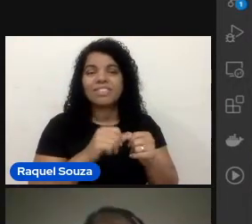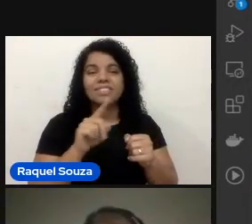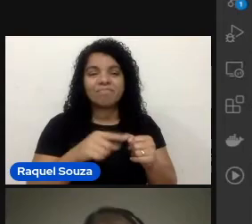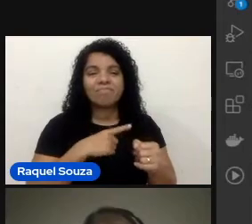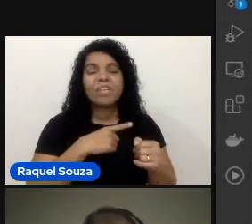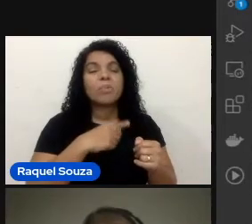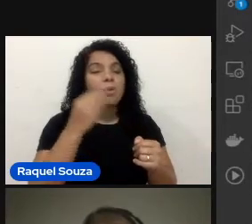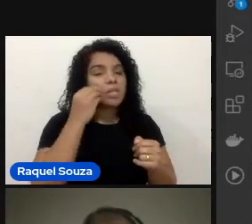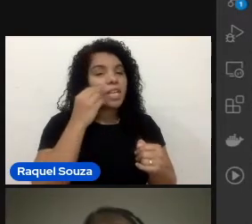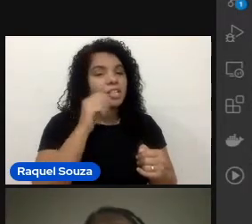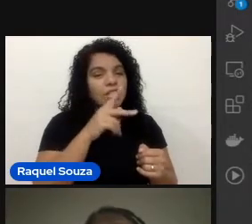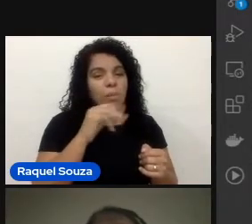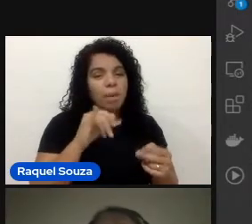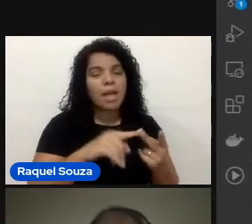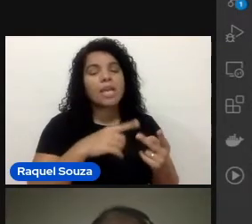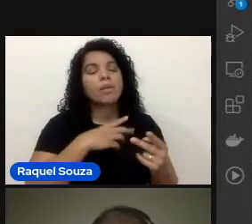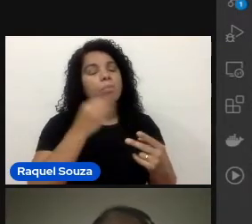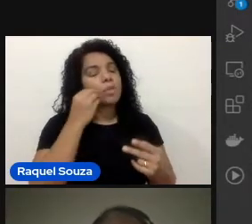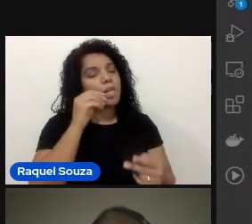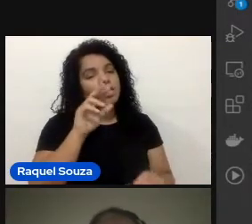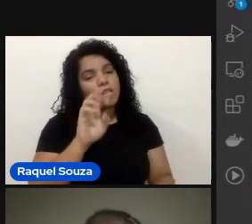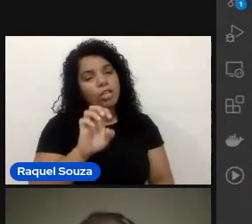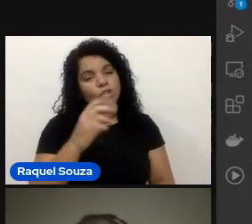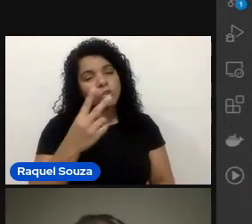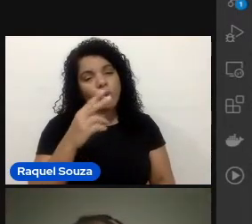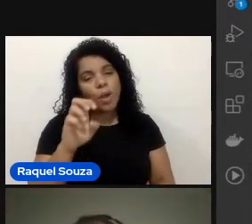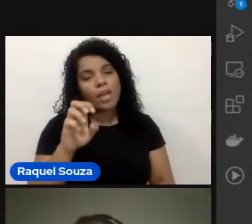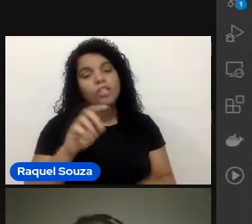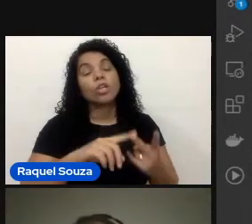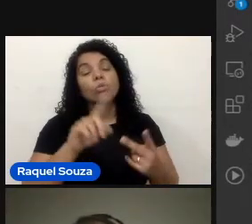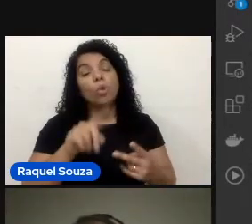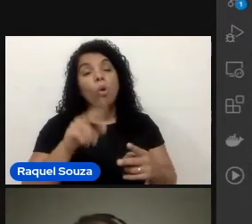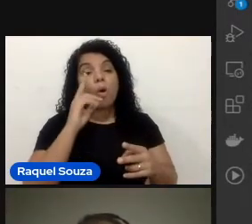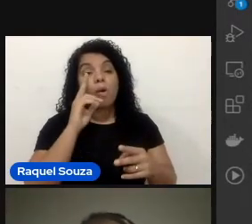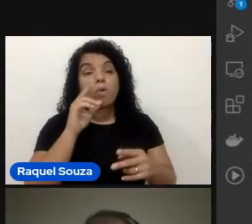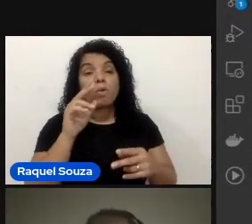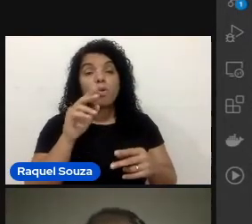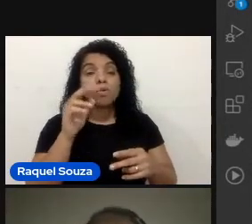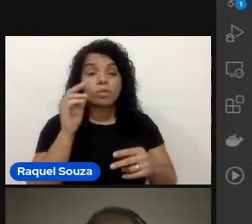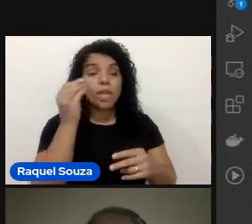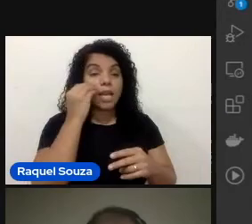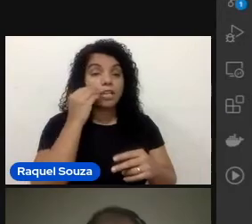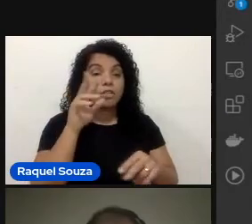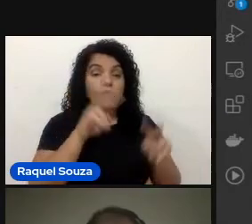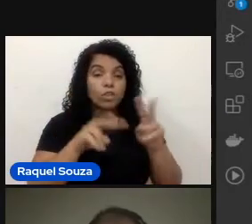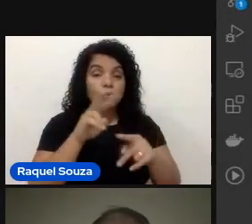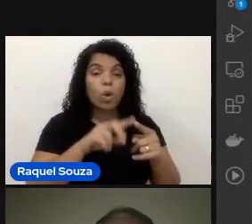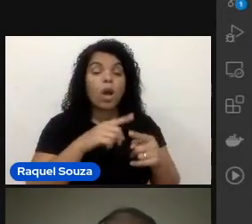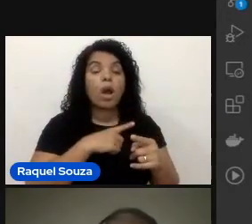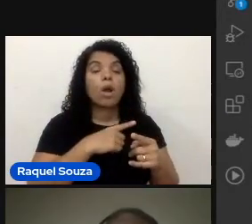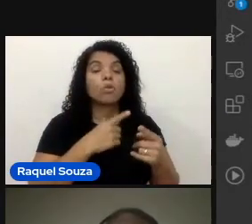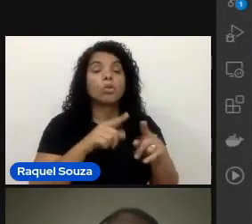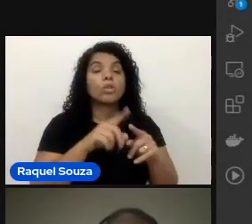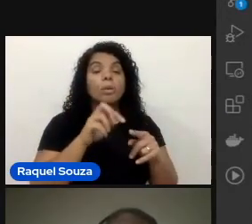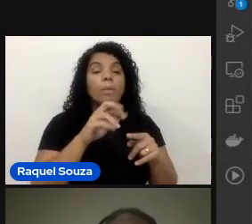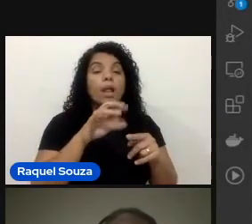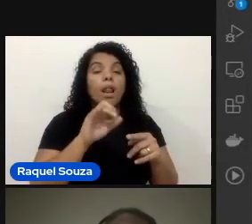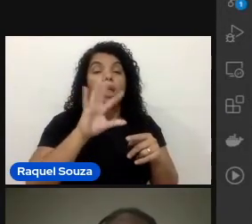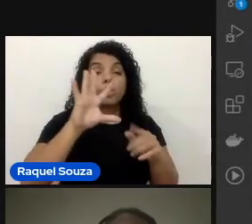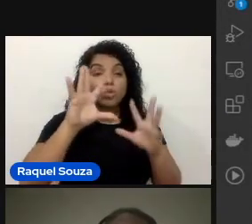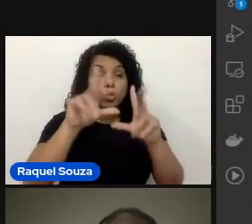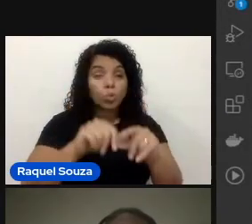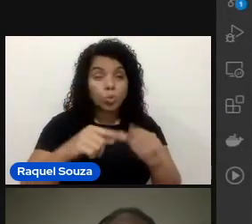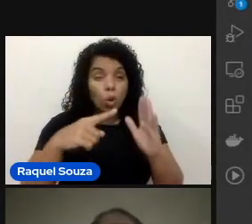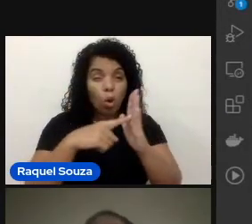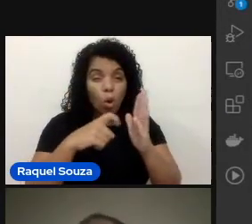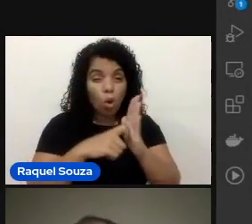de end-to-end, para os testes visuais. Tudo isso roda em paralelo. E depois que todos rodam, a gente